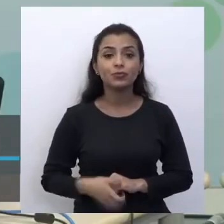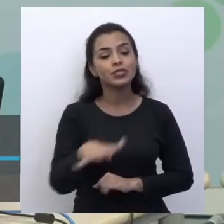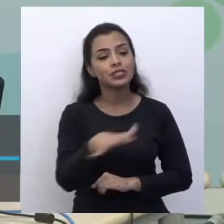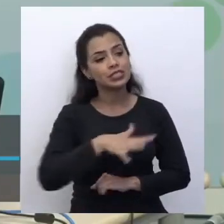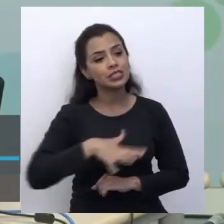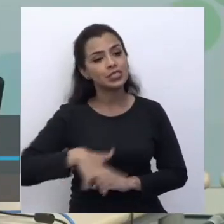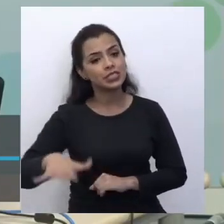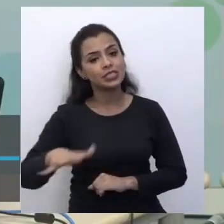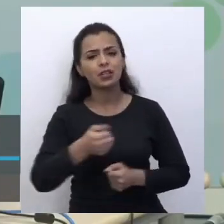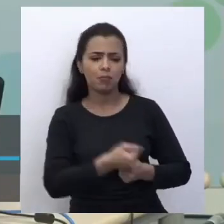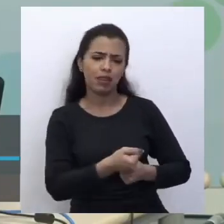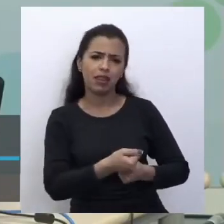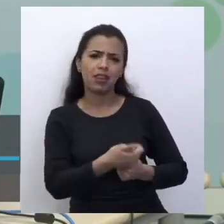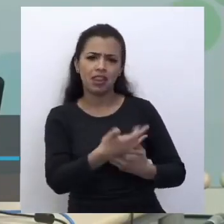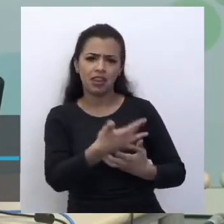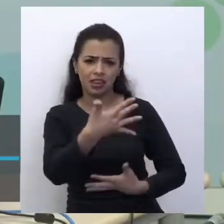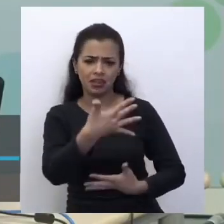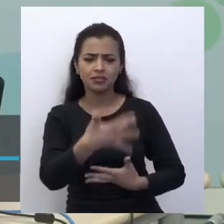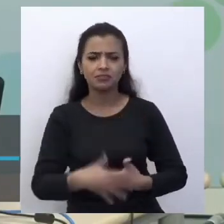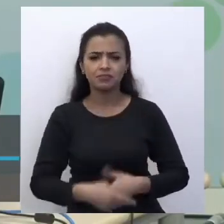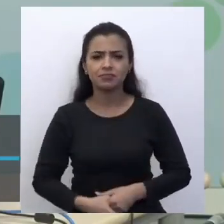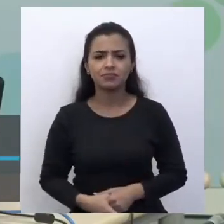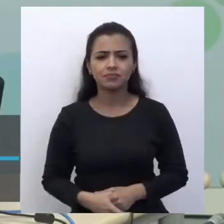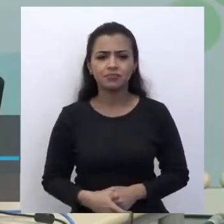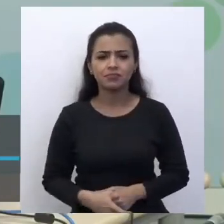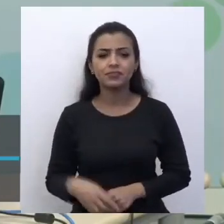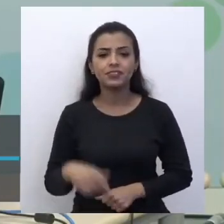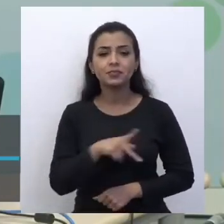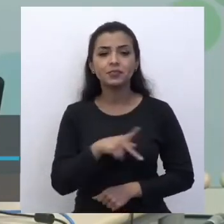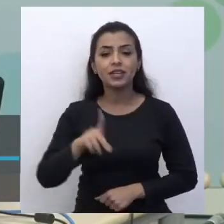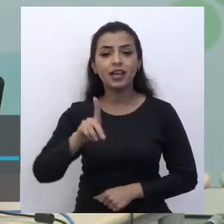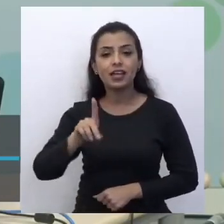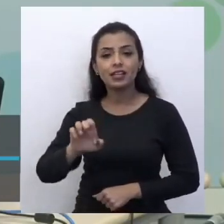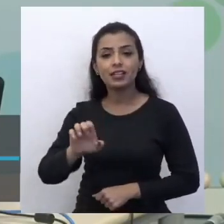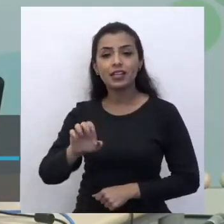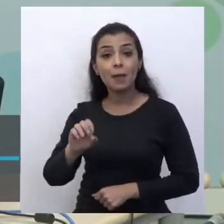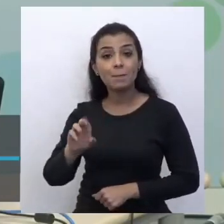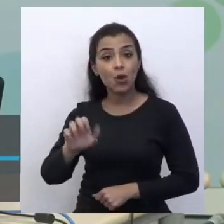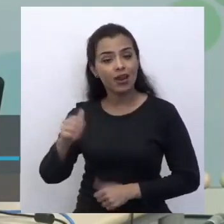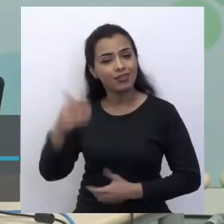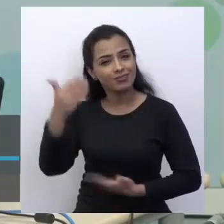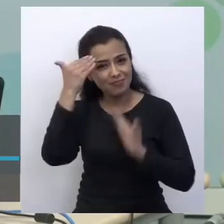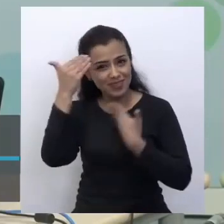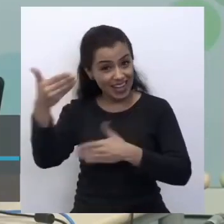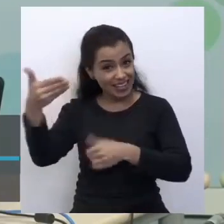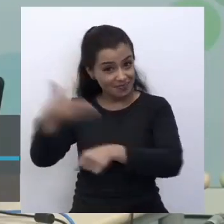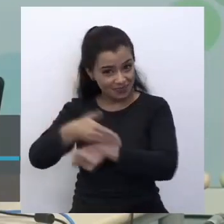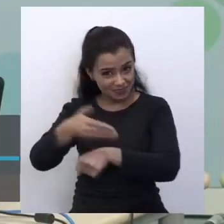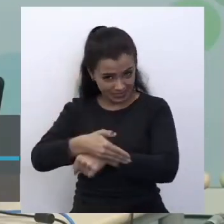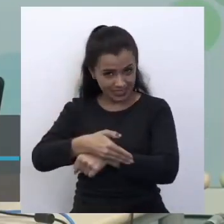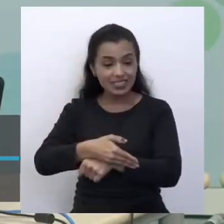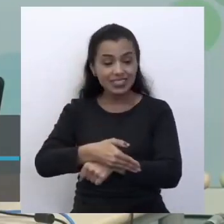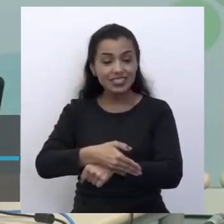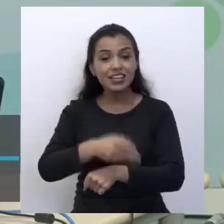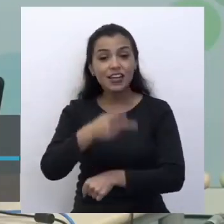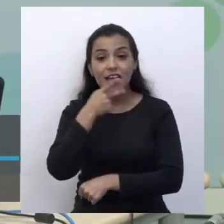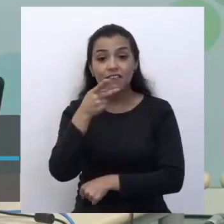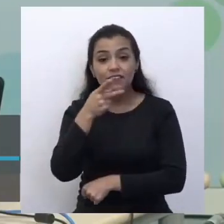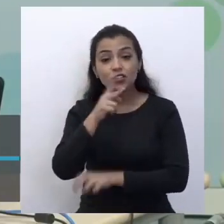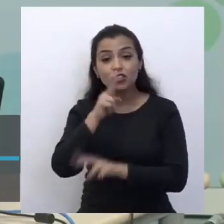cenário, figurinos. A professora Débora, obrigada pela participação, professora, cita as